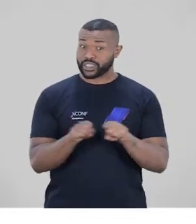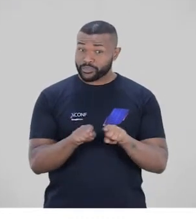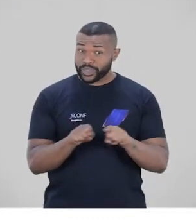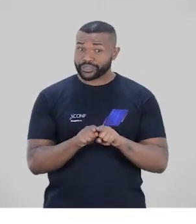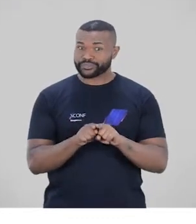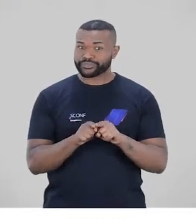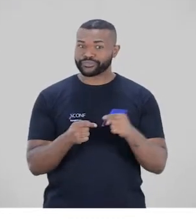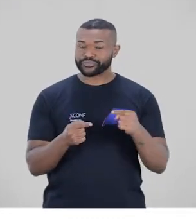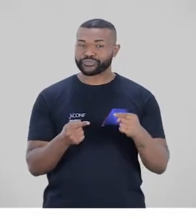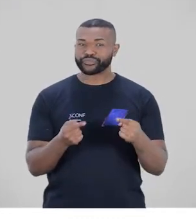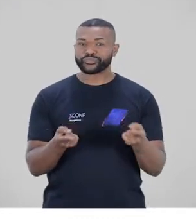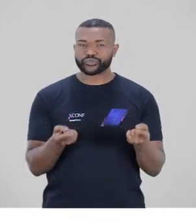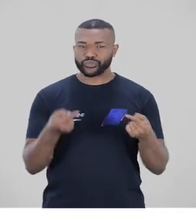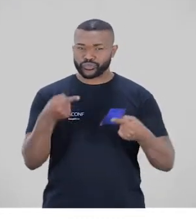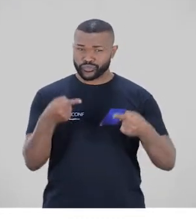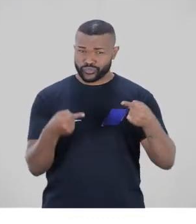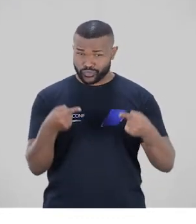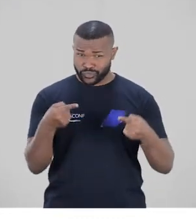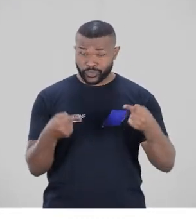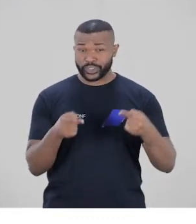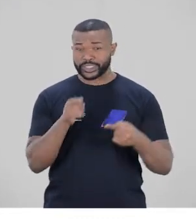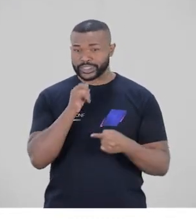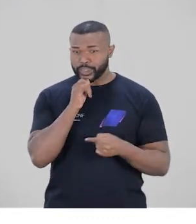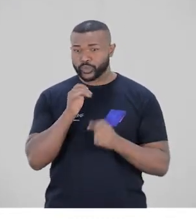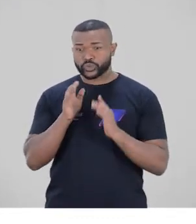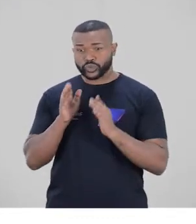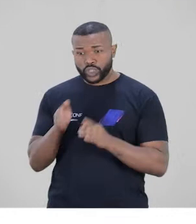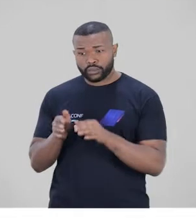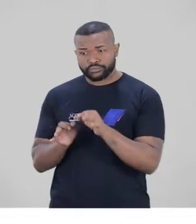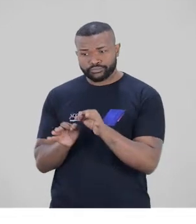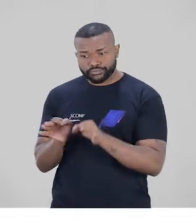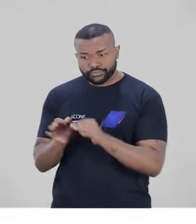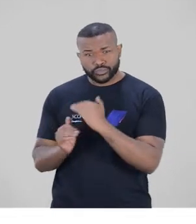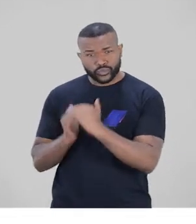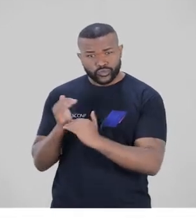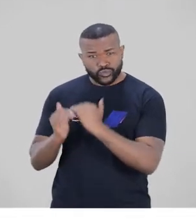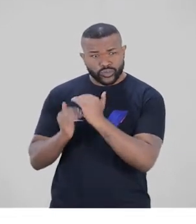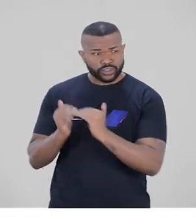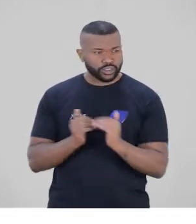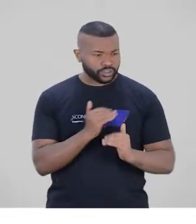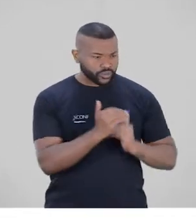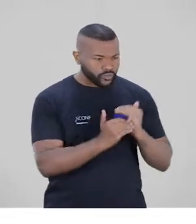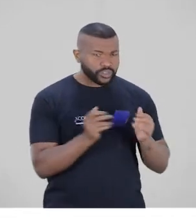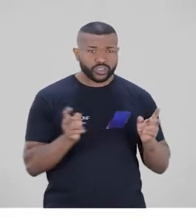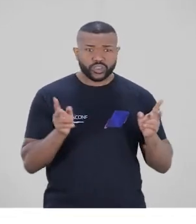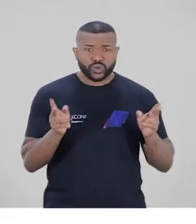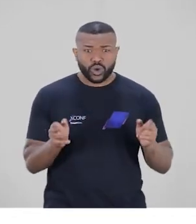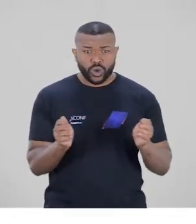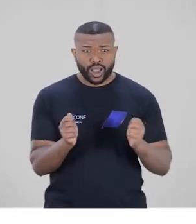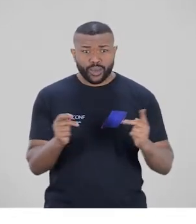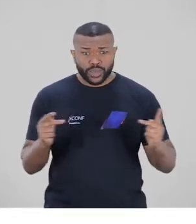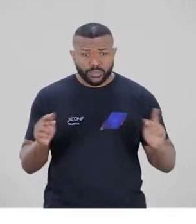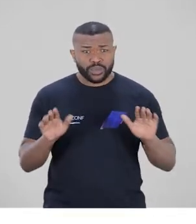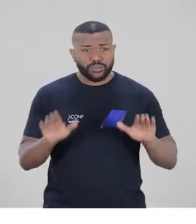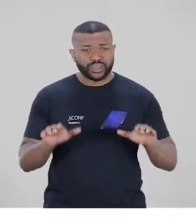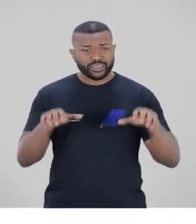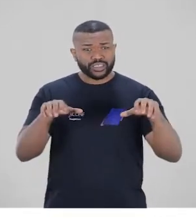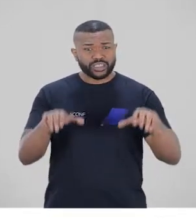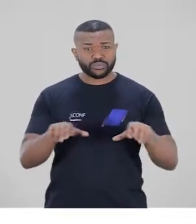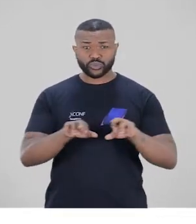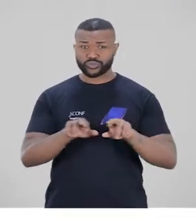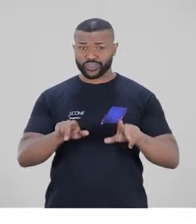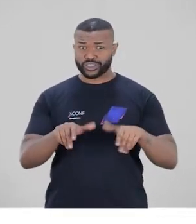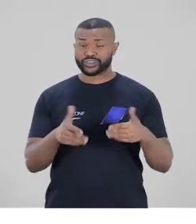conflitos. Tinham features sendo desenvolvidas praticamente iguais em dois apps diferentes por duas equipes